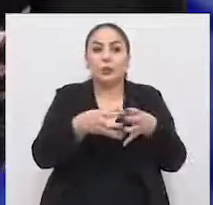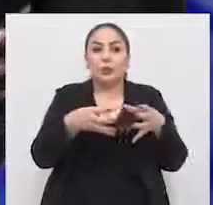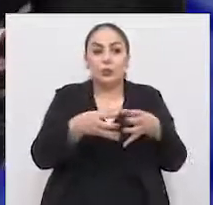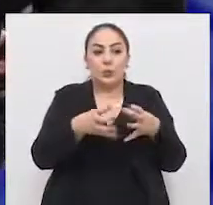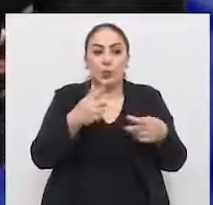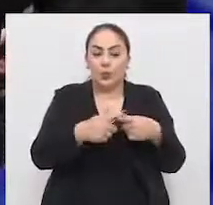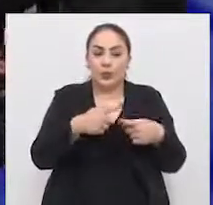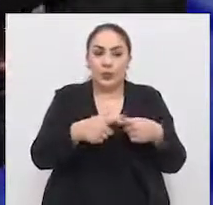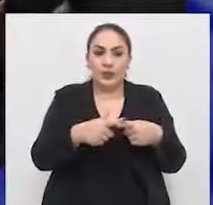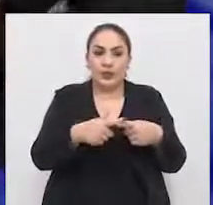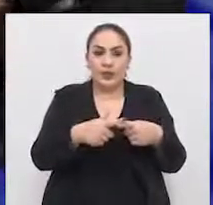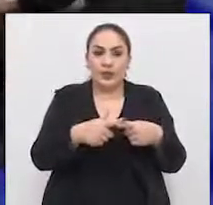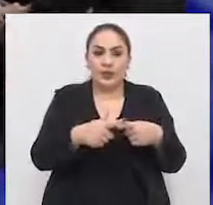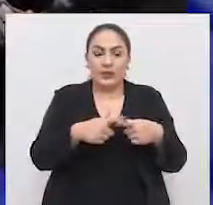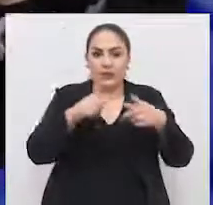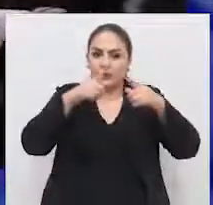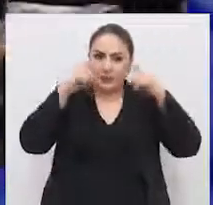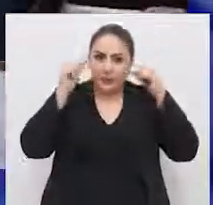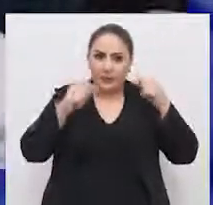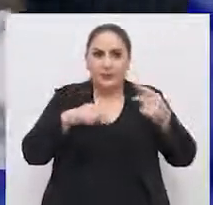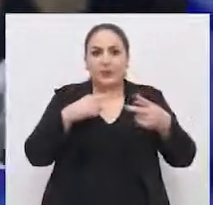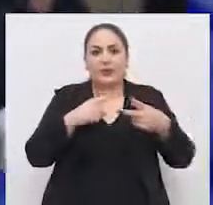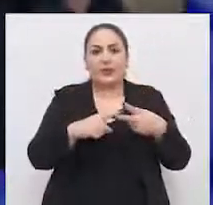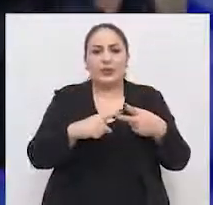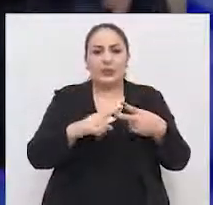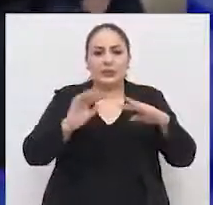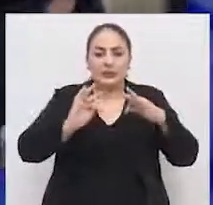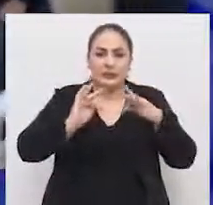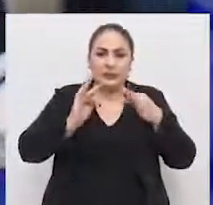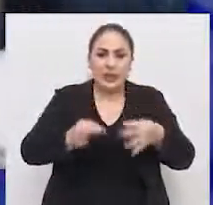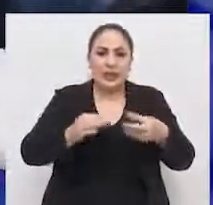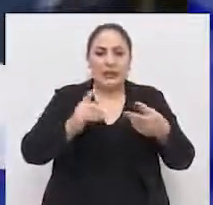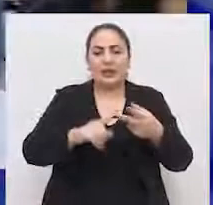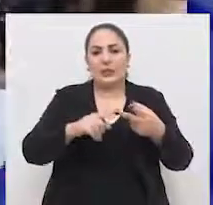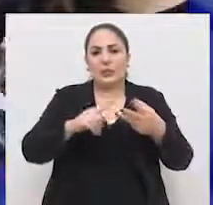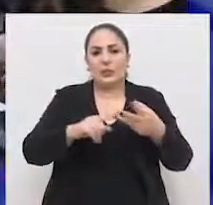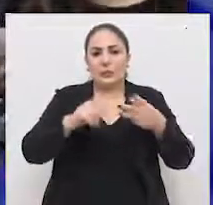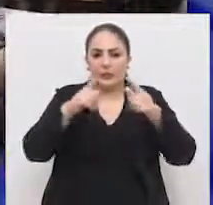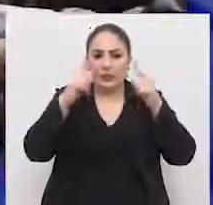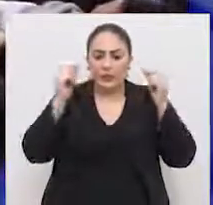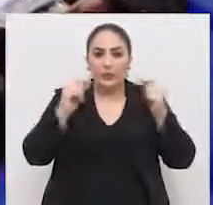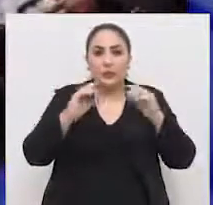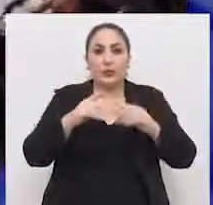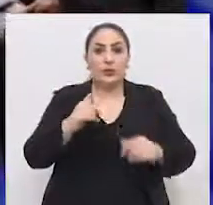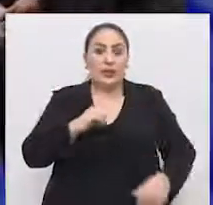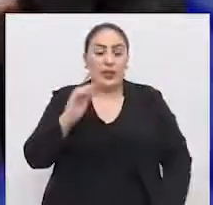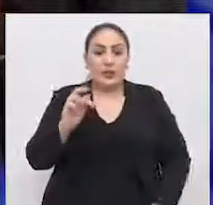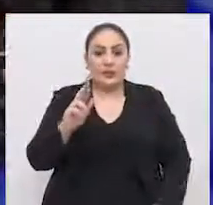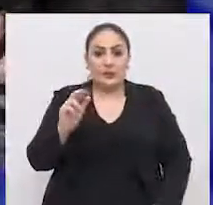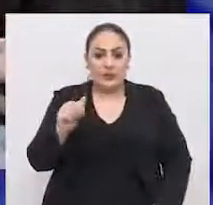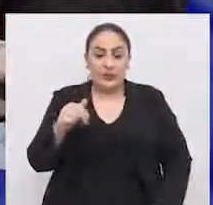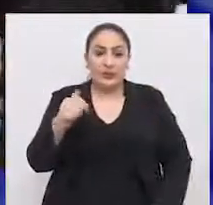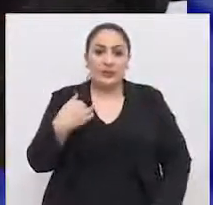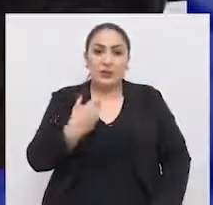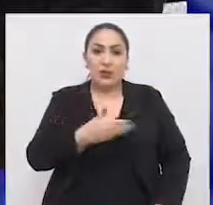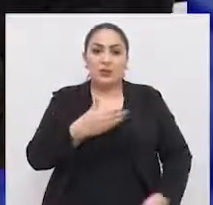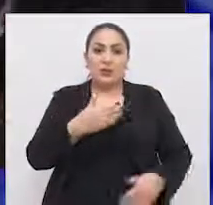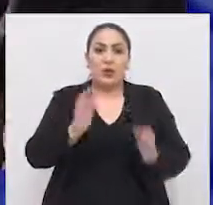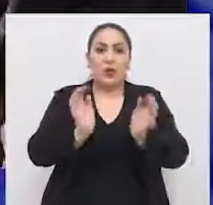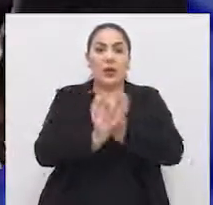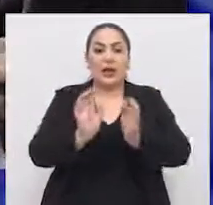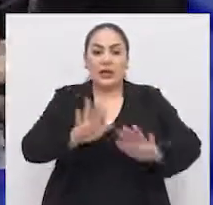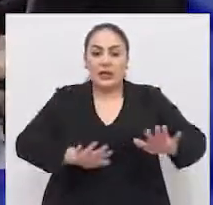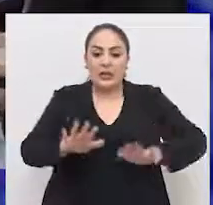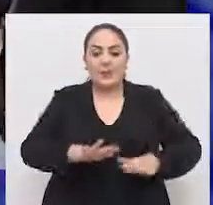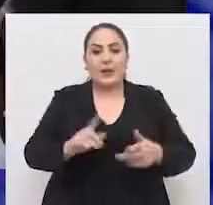equipe, porque é enfermagem, né? É técnico, é enfermeiro, tem a Fran, que é a nossa colega da